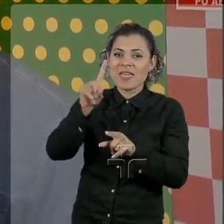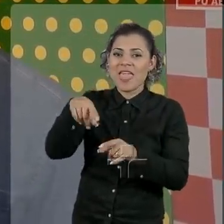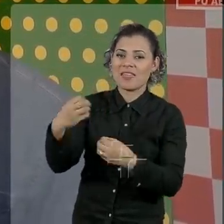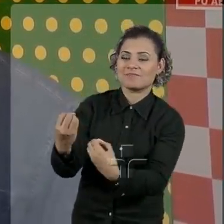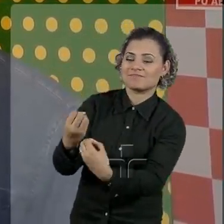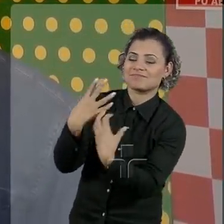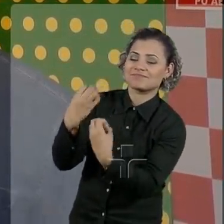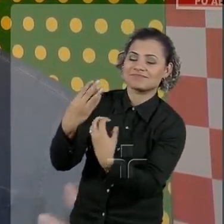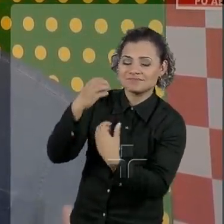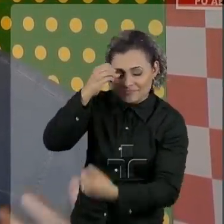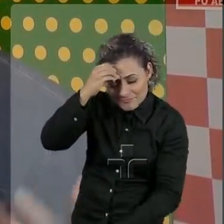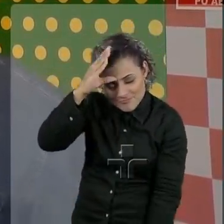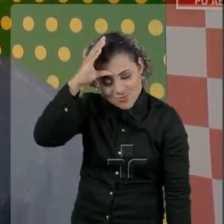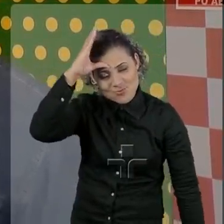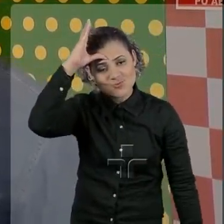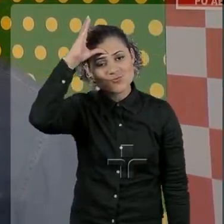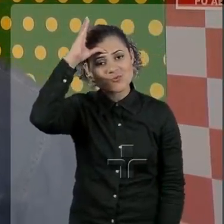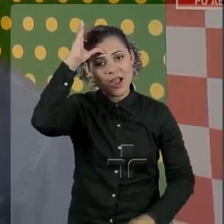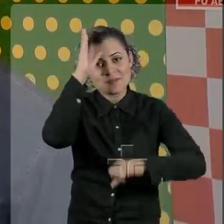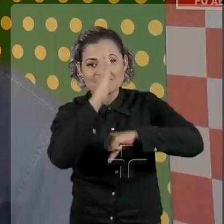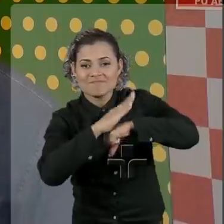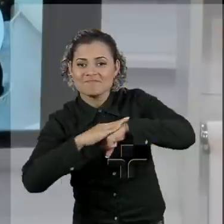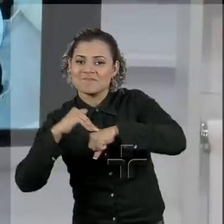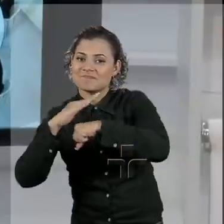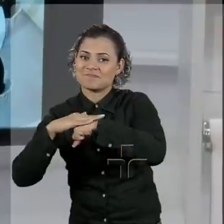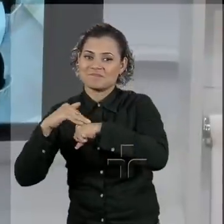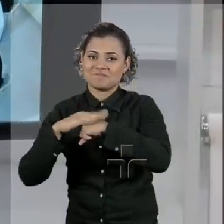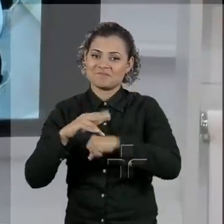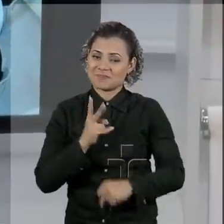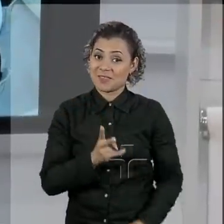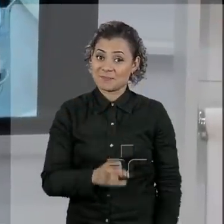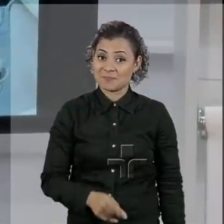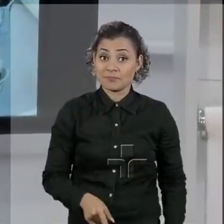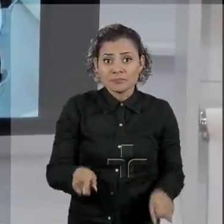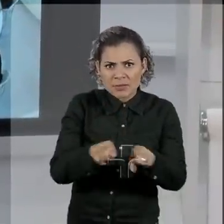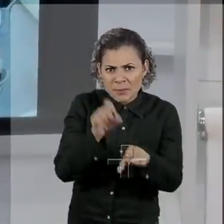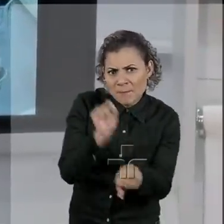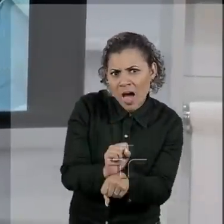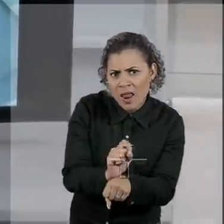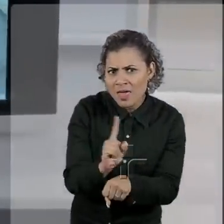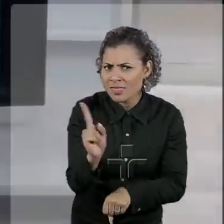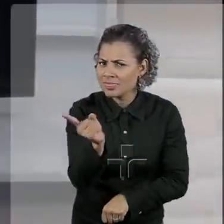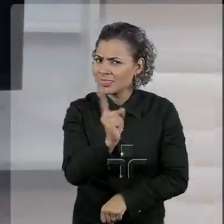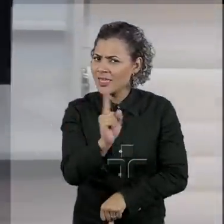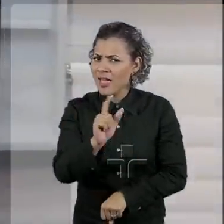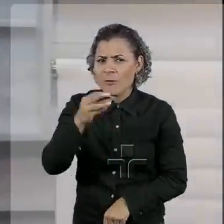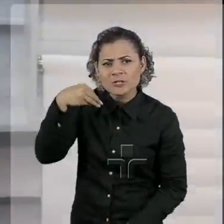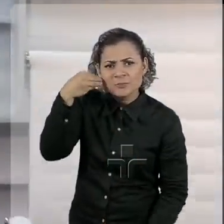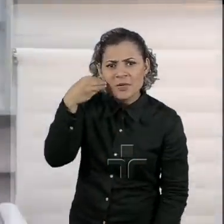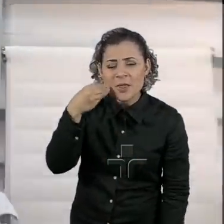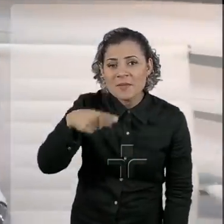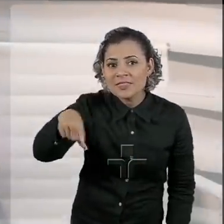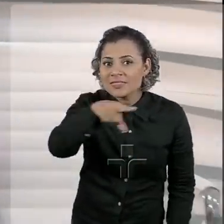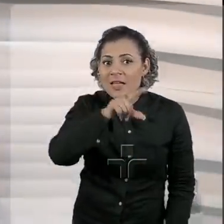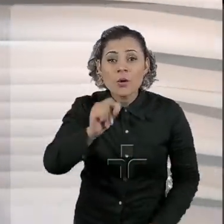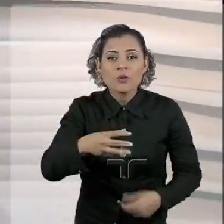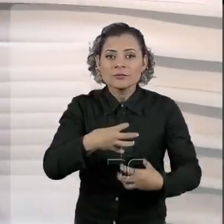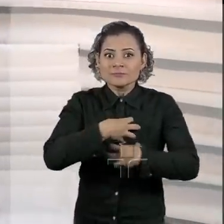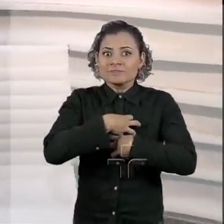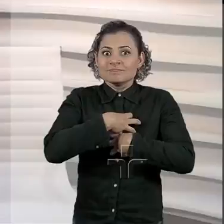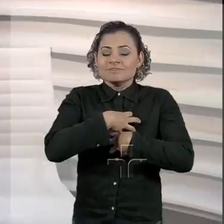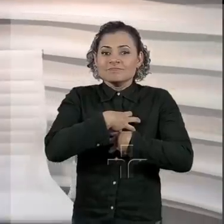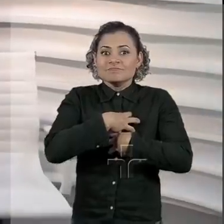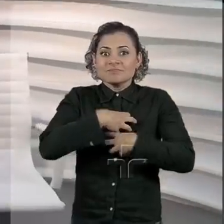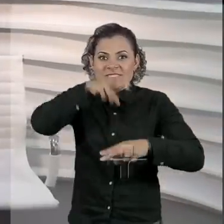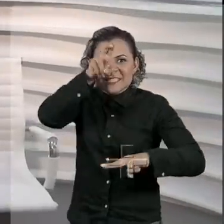escola, um lugar de afeto e de acolhimento. E não para por aí, não. Que tal experimentar a sensação de ocupar